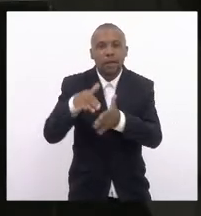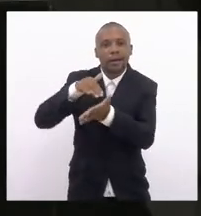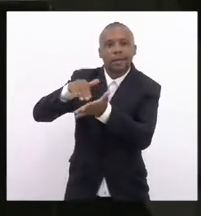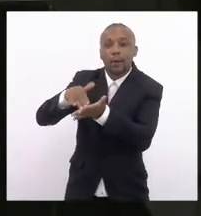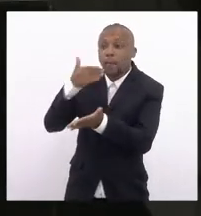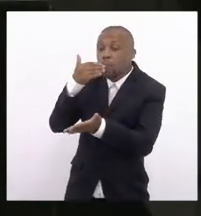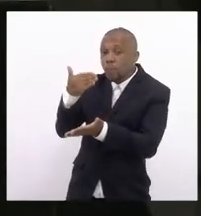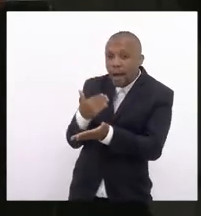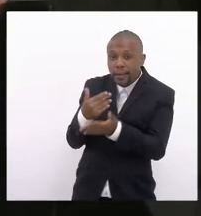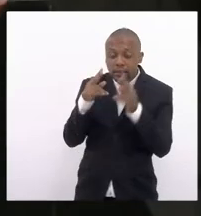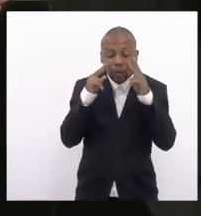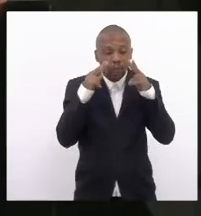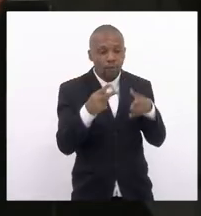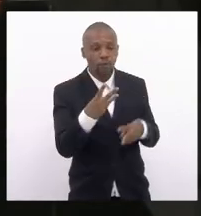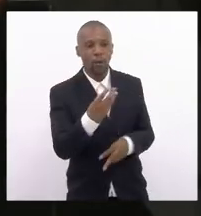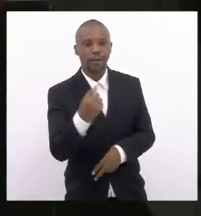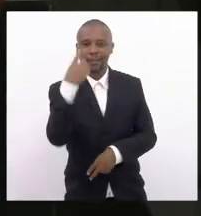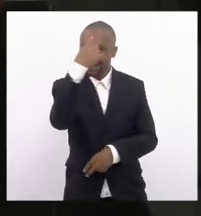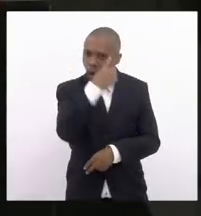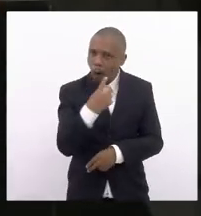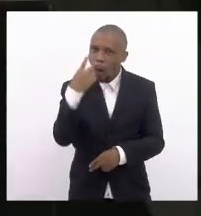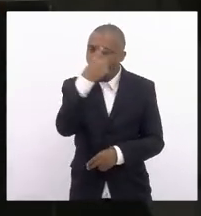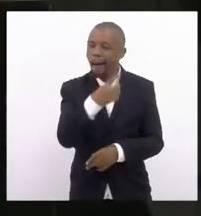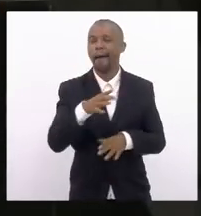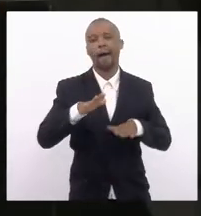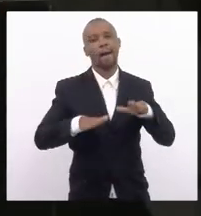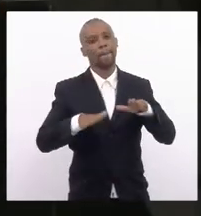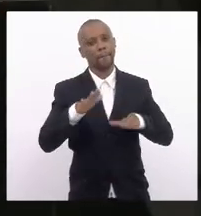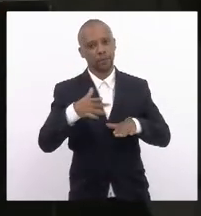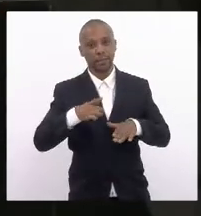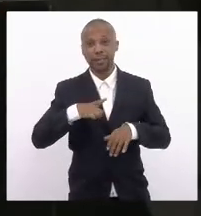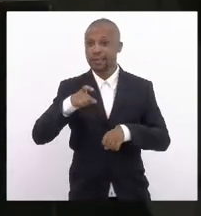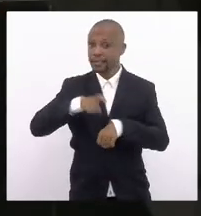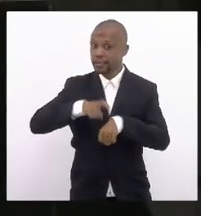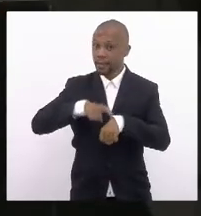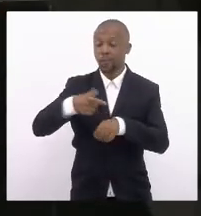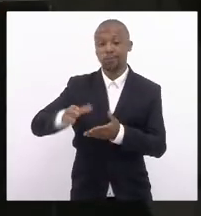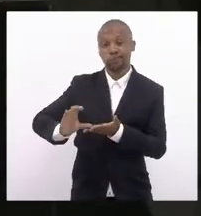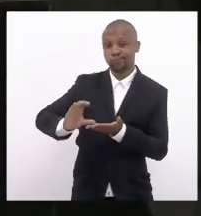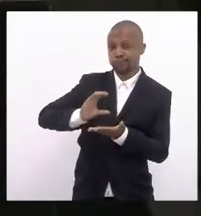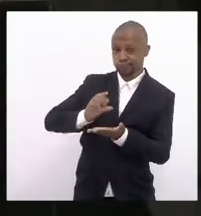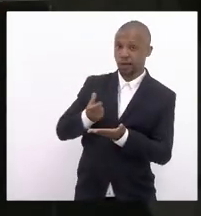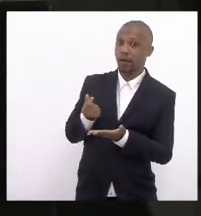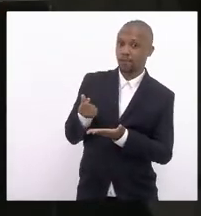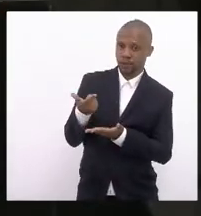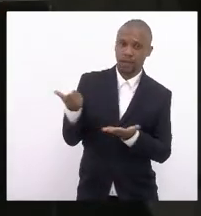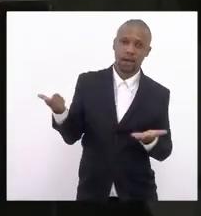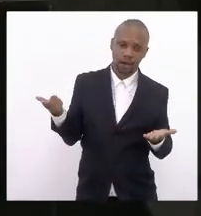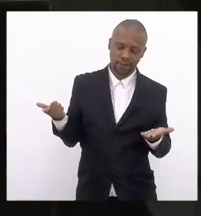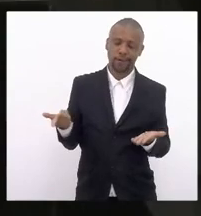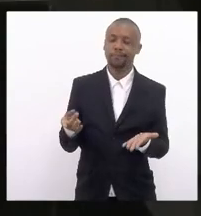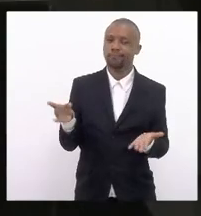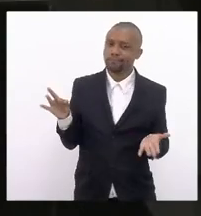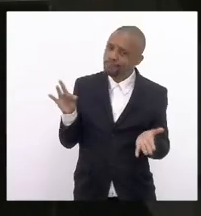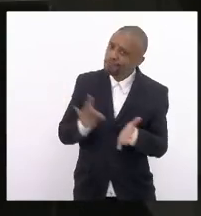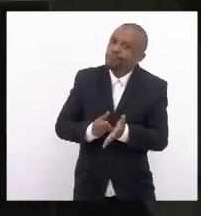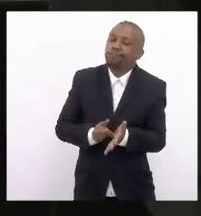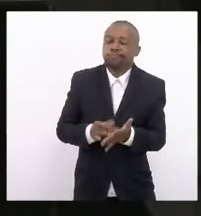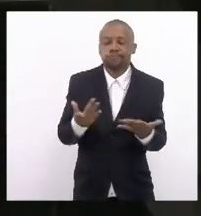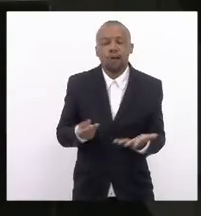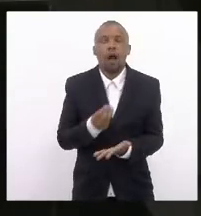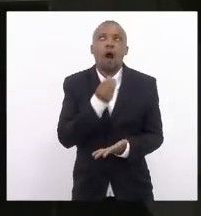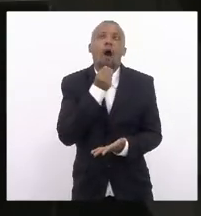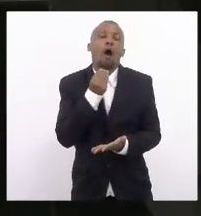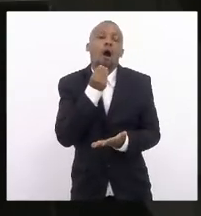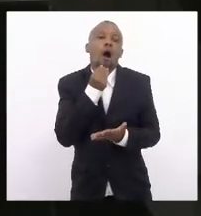não reconhecer que eles têm 40 horas, pelo menos, de tempo remunerado, de gratificação remunerada, é realmente, isso me parece muito óbvio.